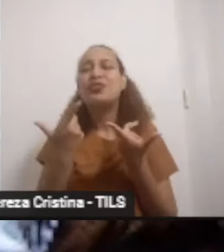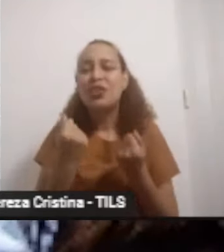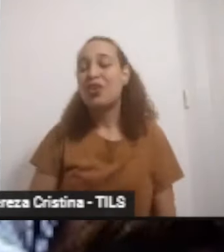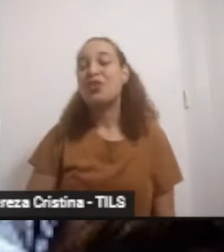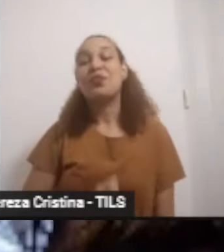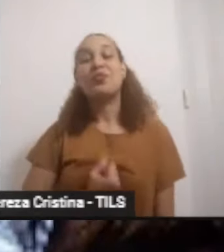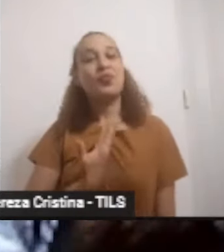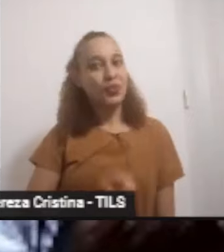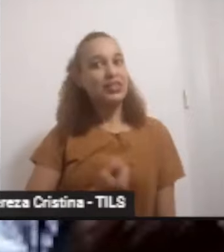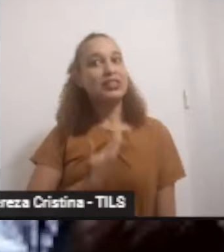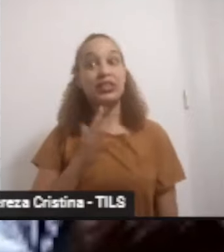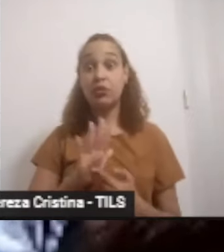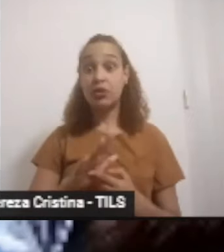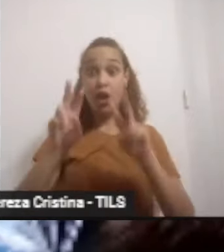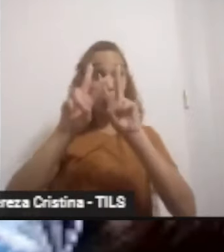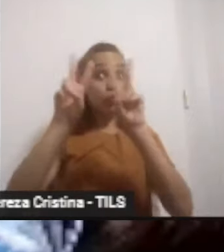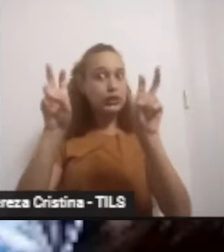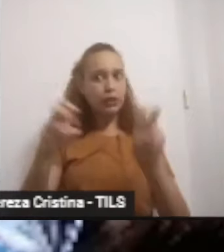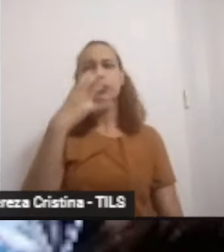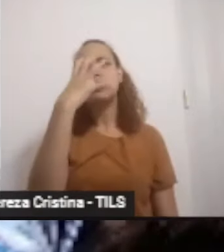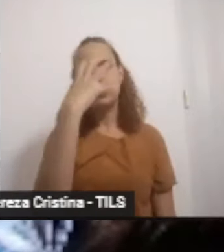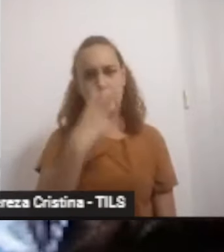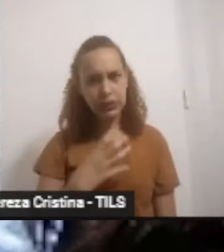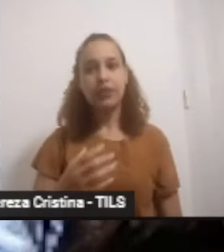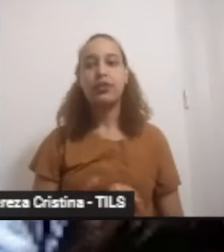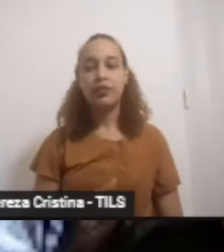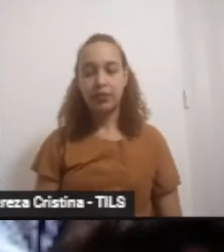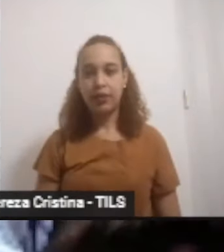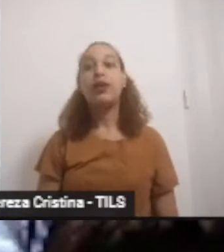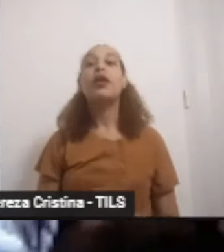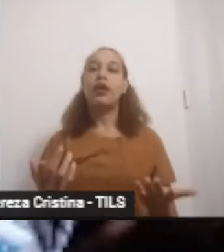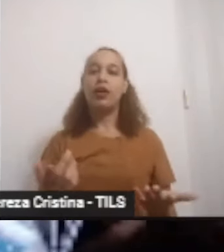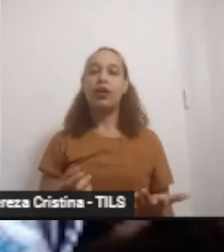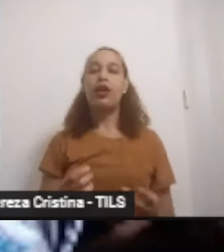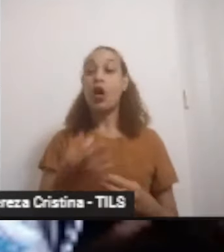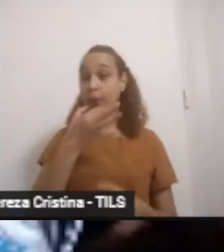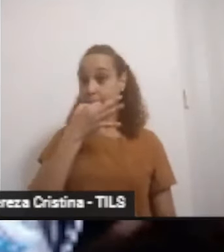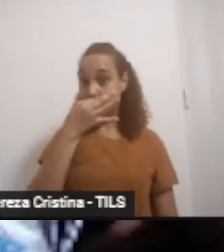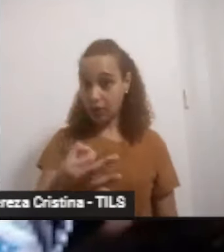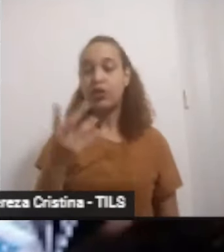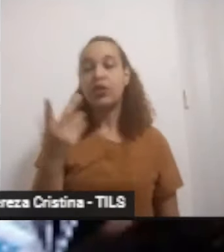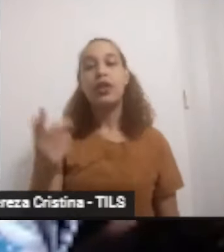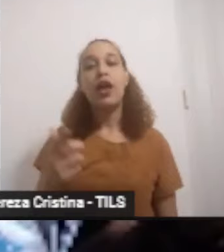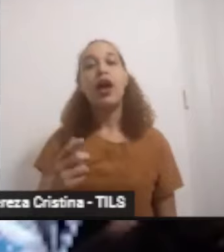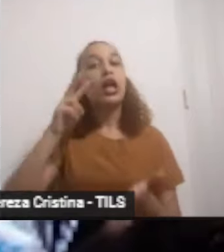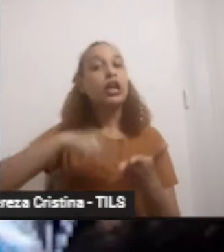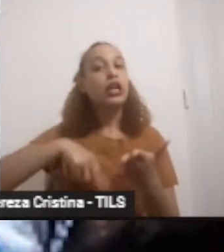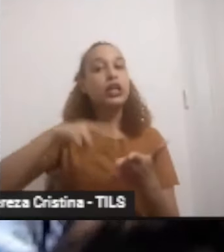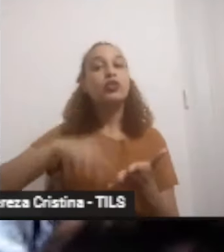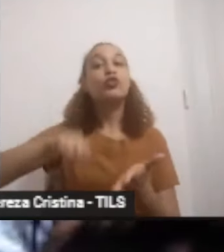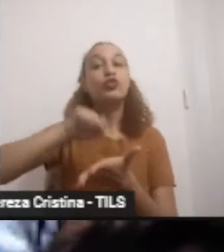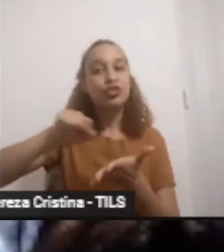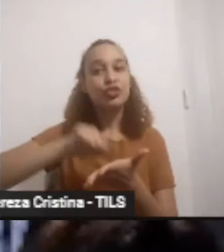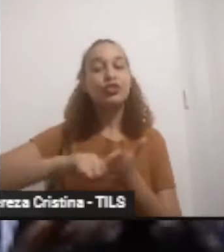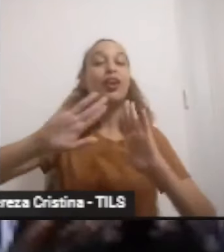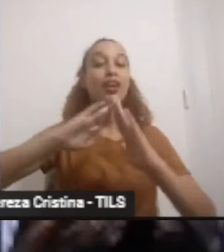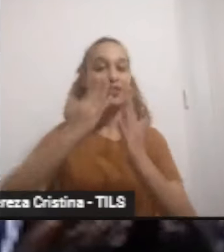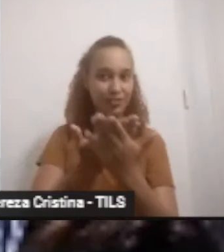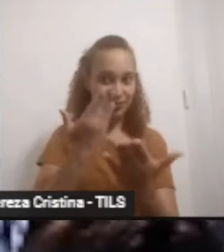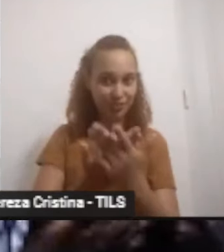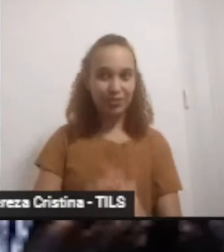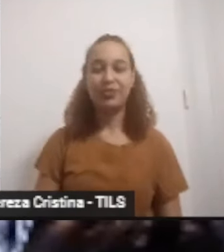de um tema tão sério. Quem falou foi a leitura escrita na escola. Queria te repassar esse elogio. Valeu. Quero